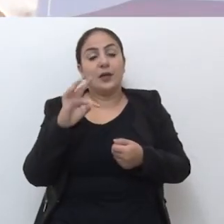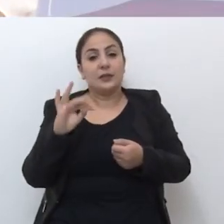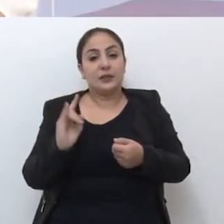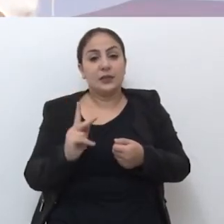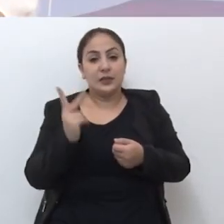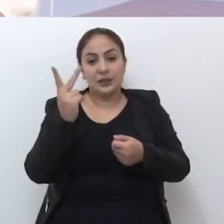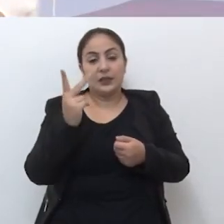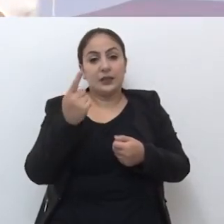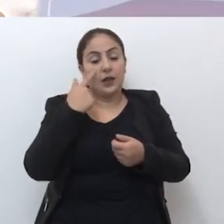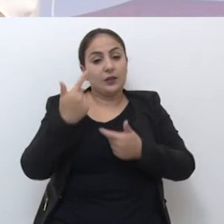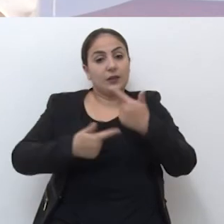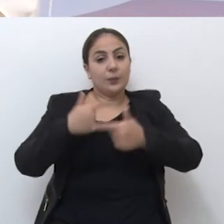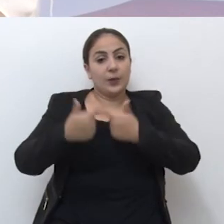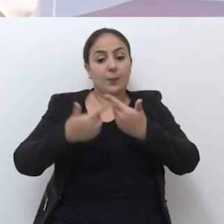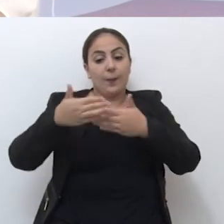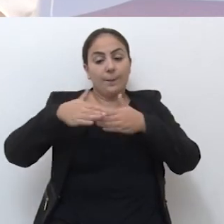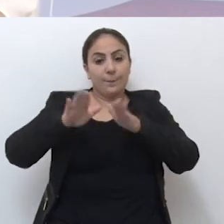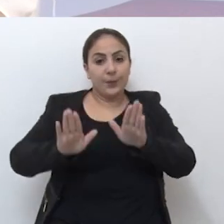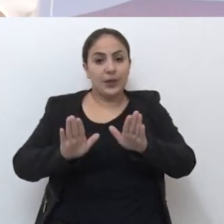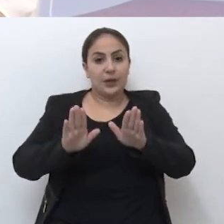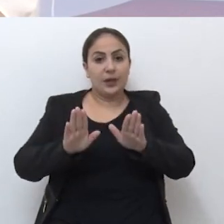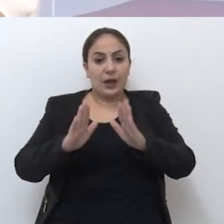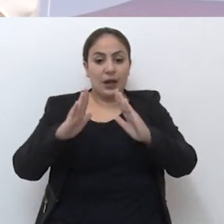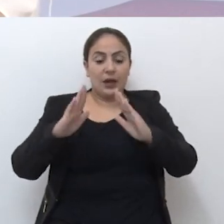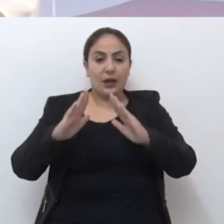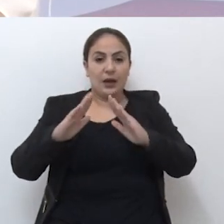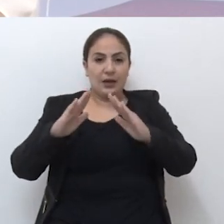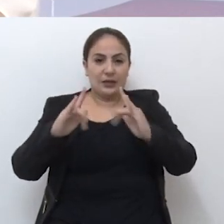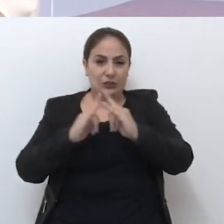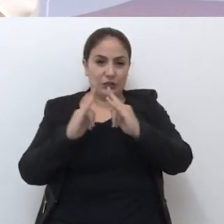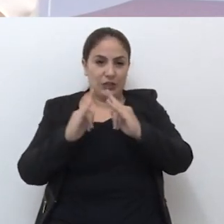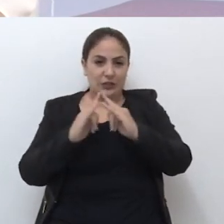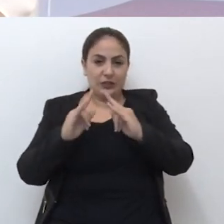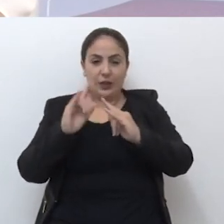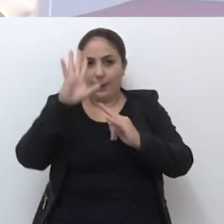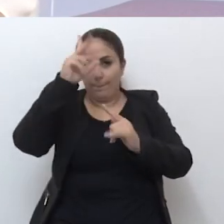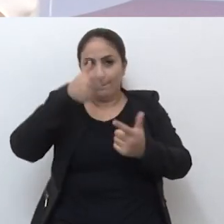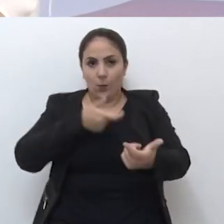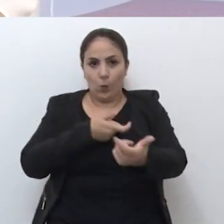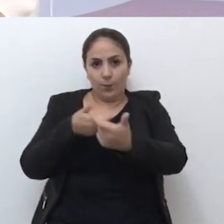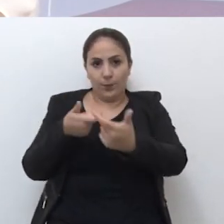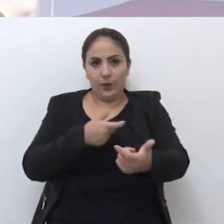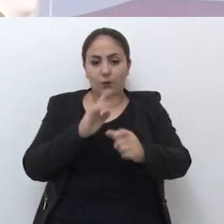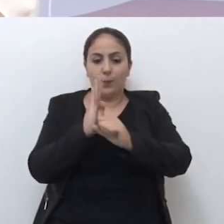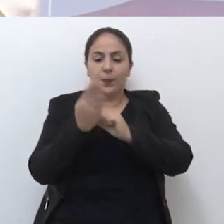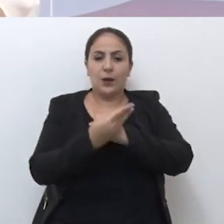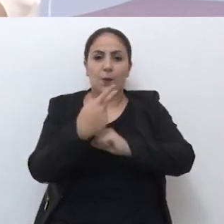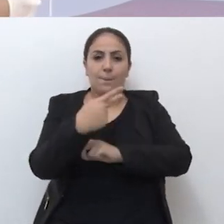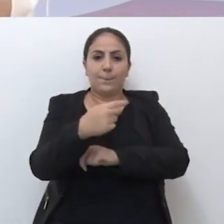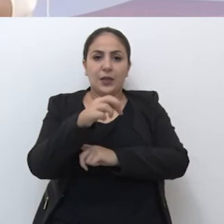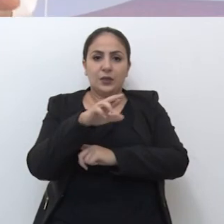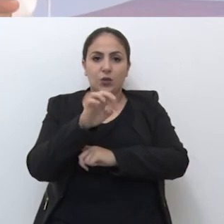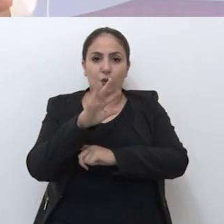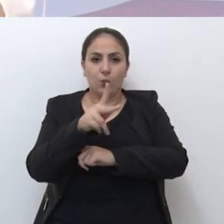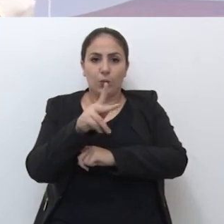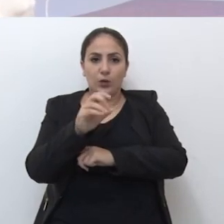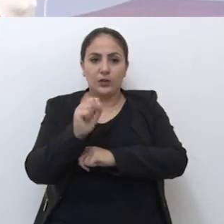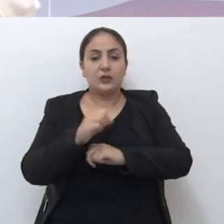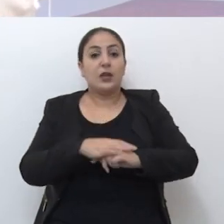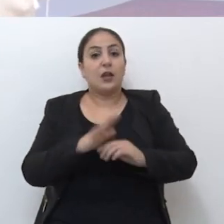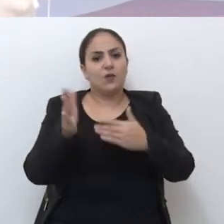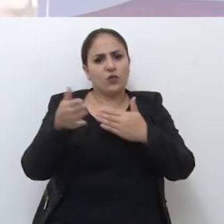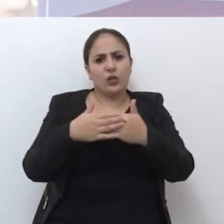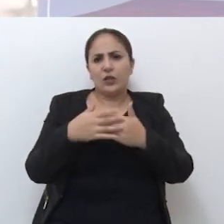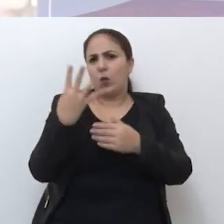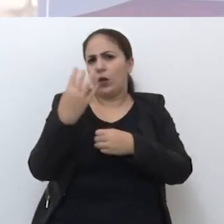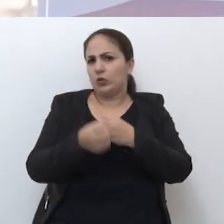Patrick Cavalcante está trabalhando pela reabertura da unidade do Corpo de Bombeiros no bairro Petrópolis, que está fechada há cerca